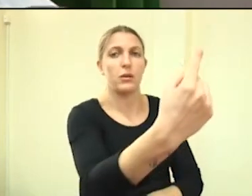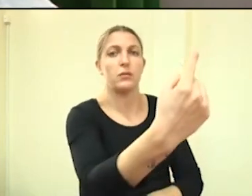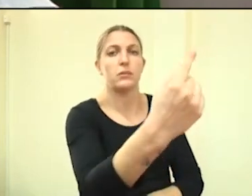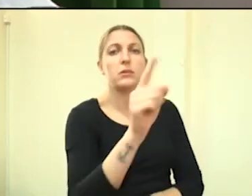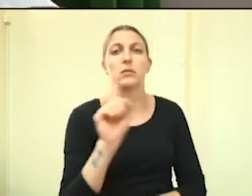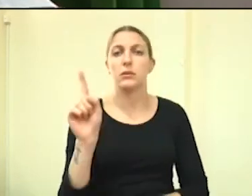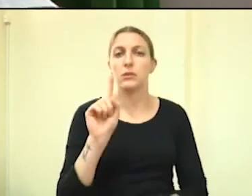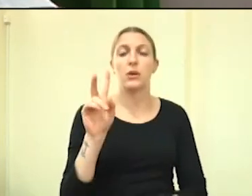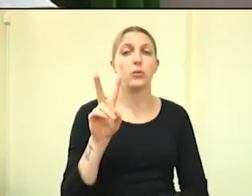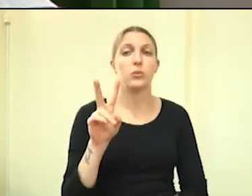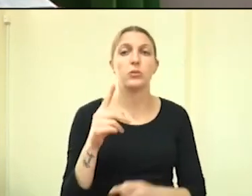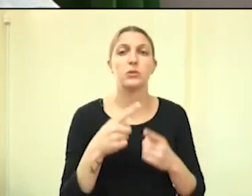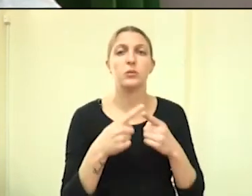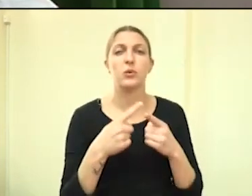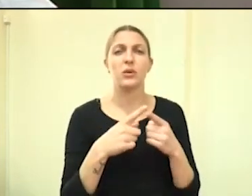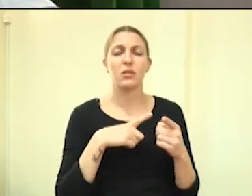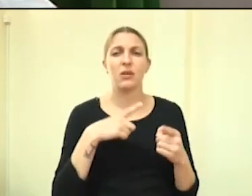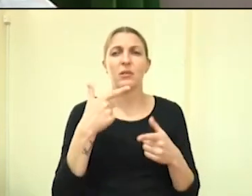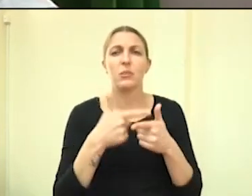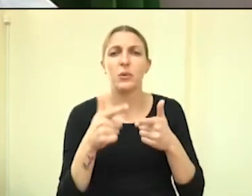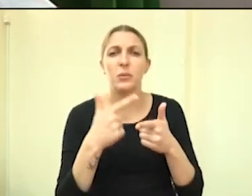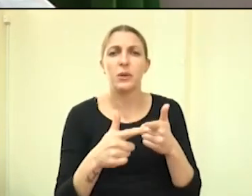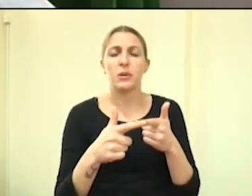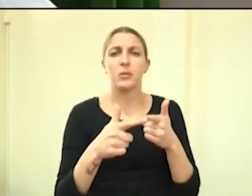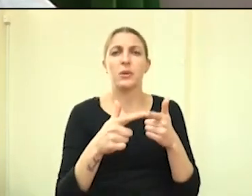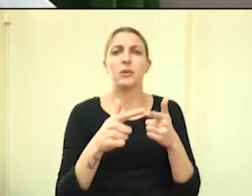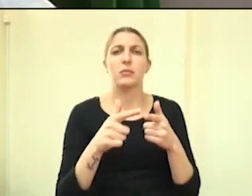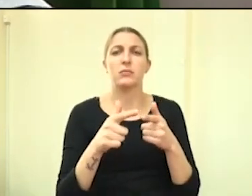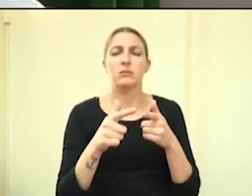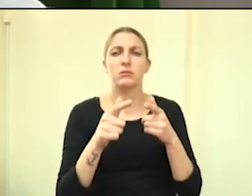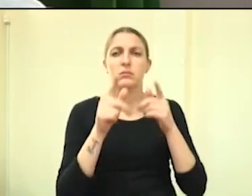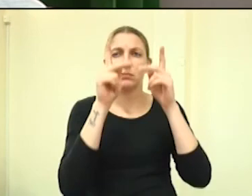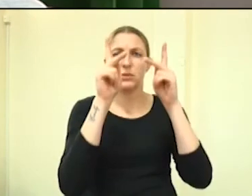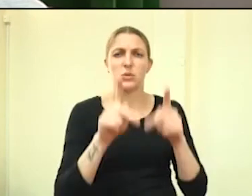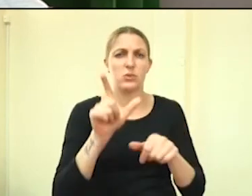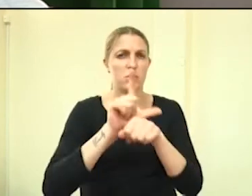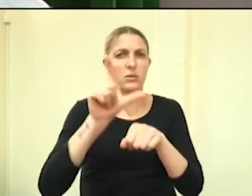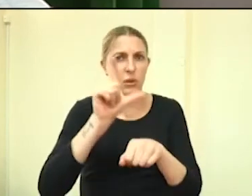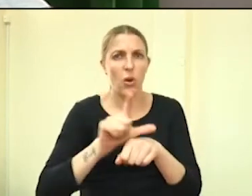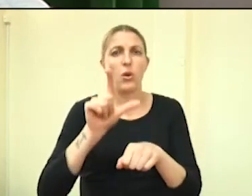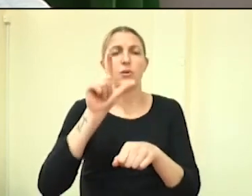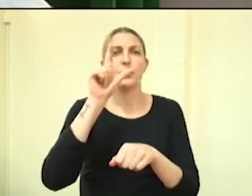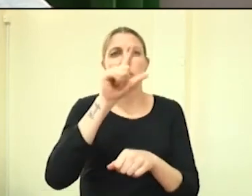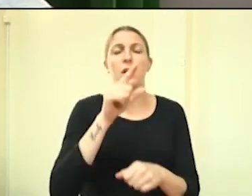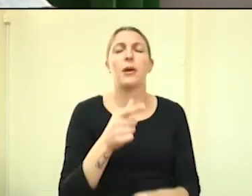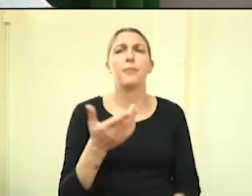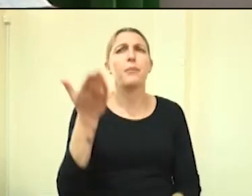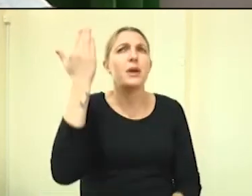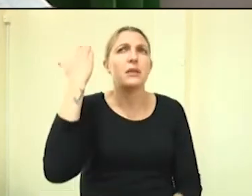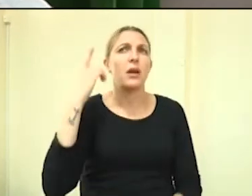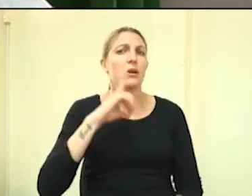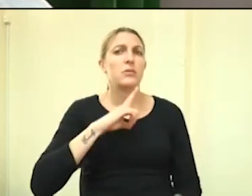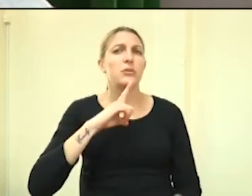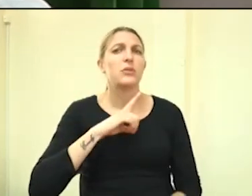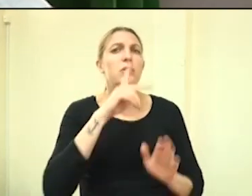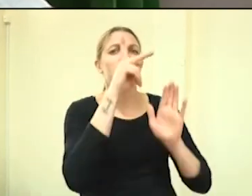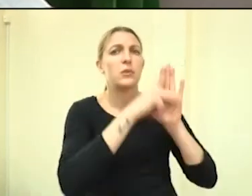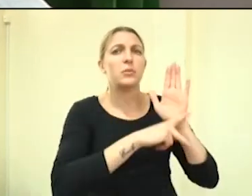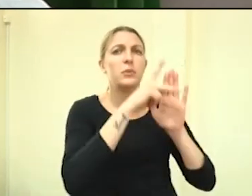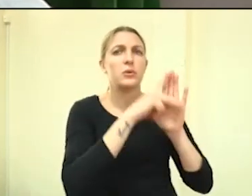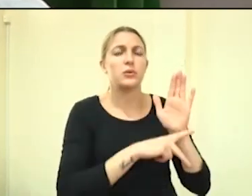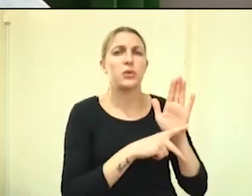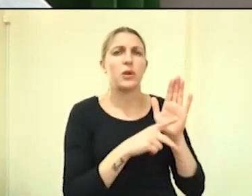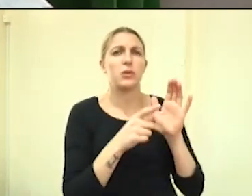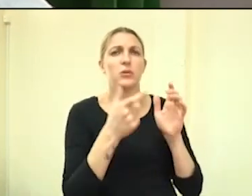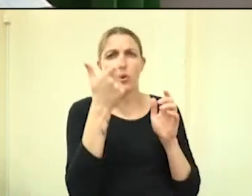dando um transtorno grande para os comerciantes. E a gente sabe que no passado tinha um projeto, e eu acho que existe esse projeto, até a líder